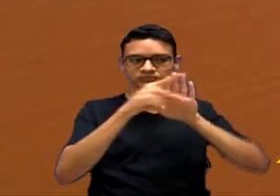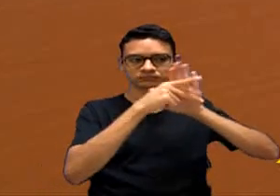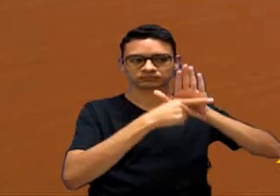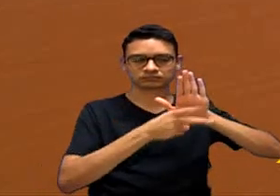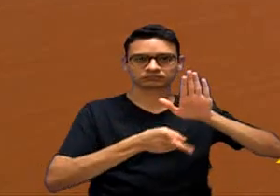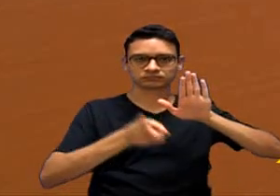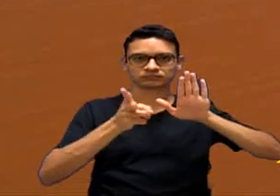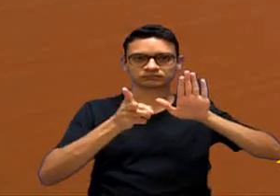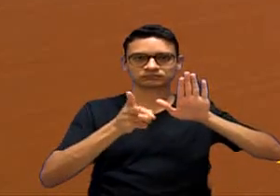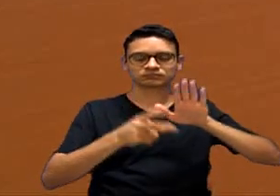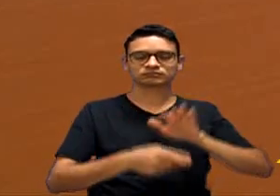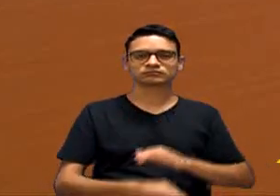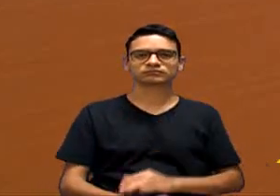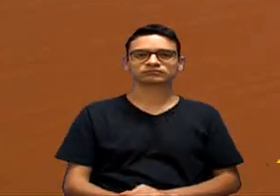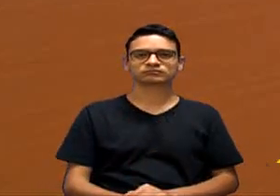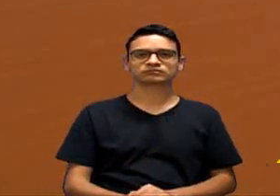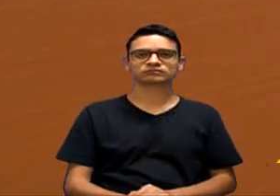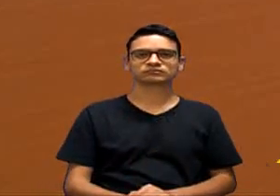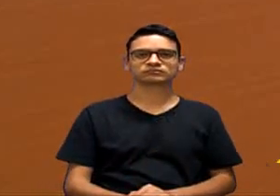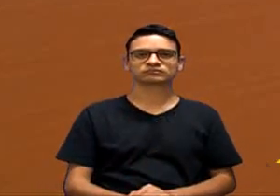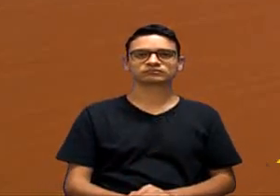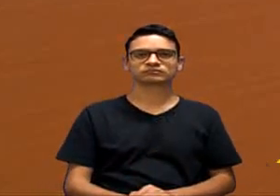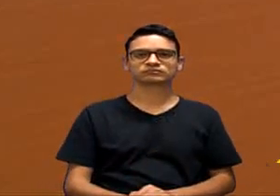projeto o cabelo tá suja é